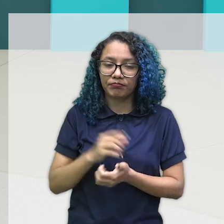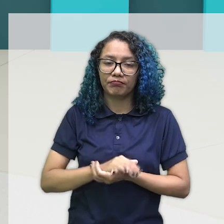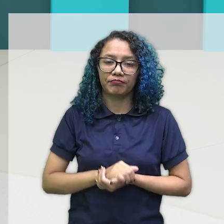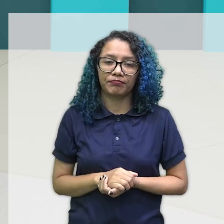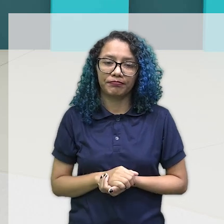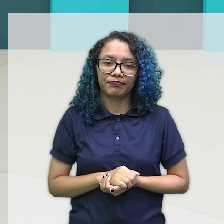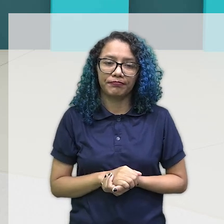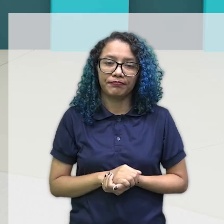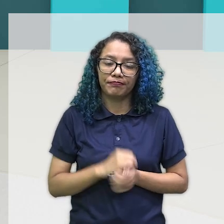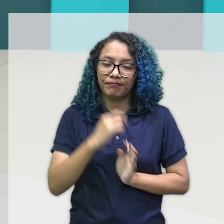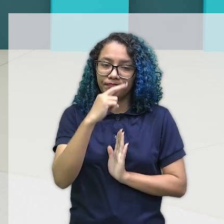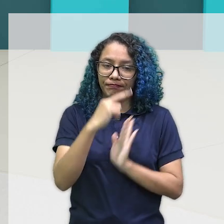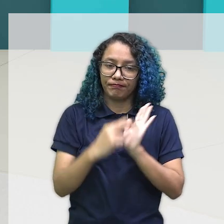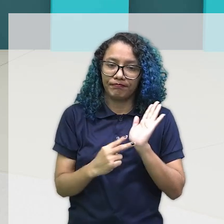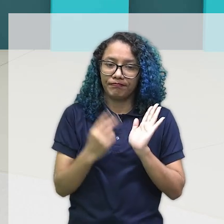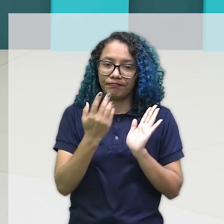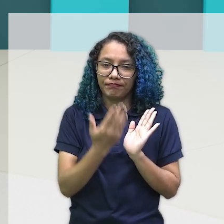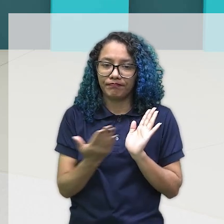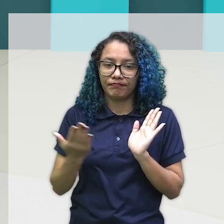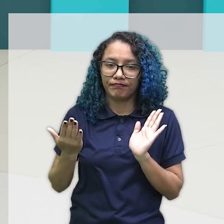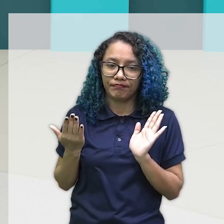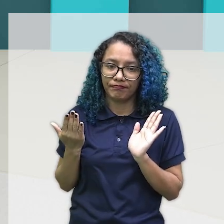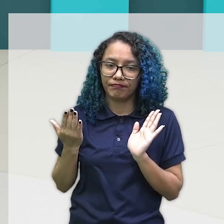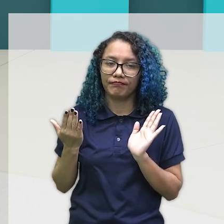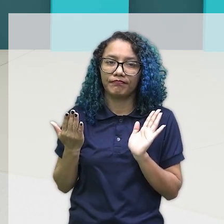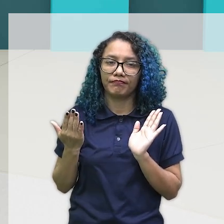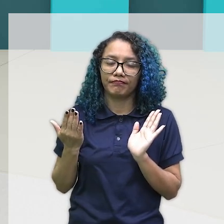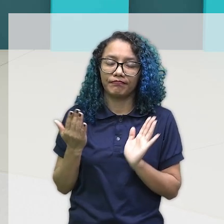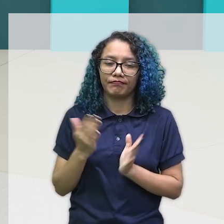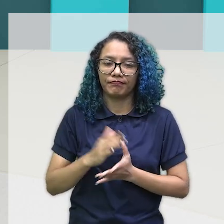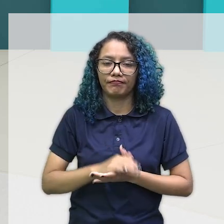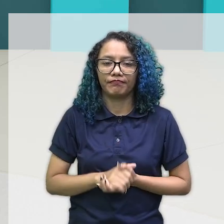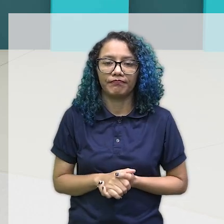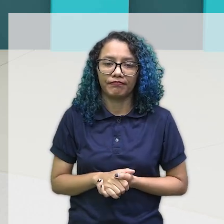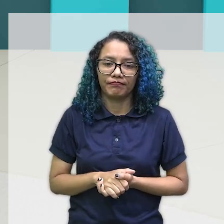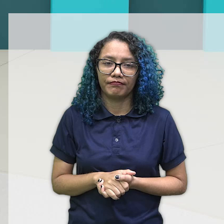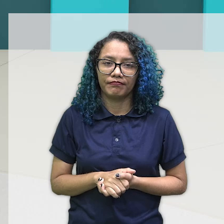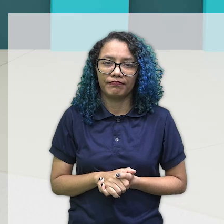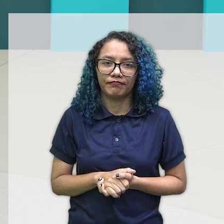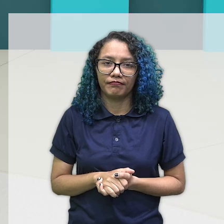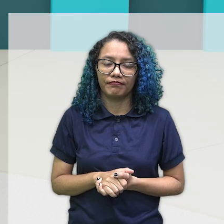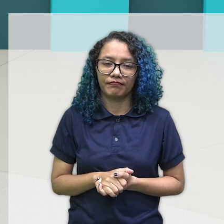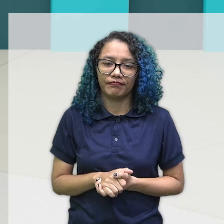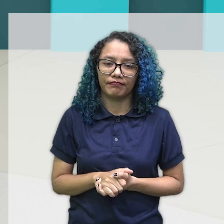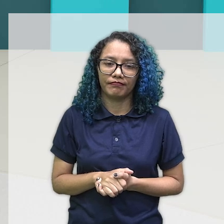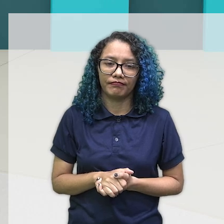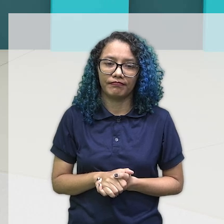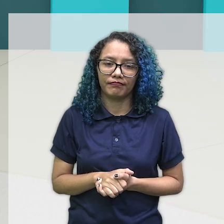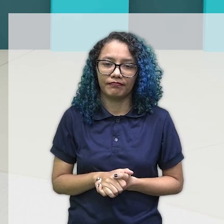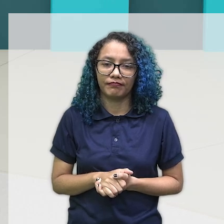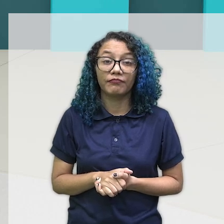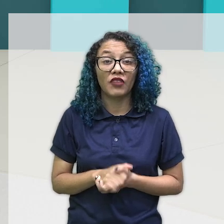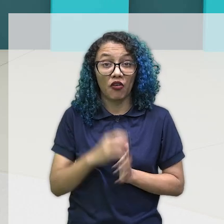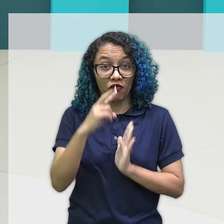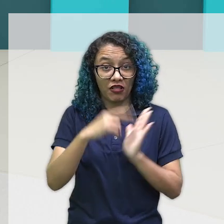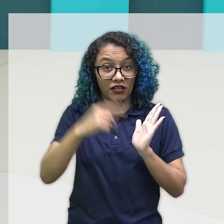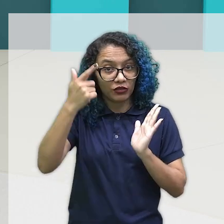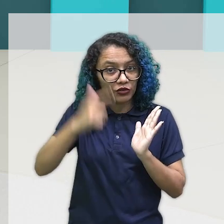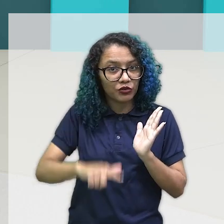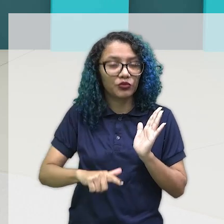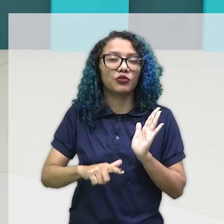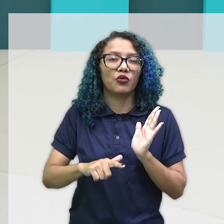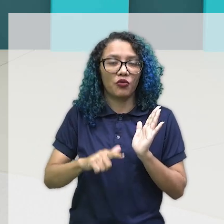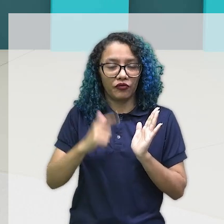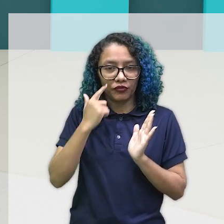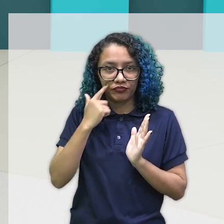the largest annual festivals in Brazil. Vou ler mais uma vez. It's one of the